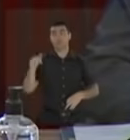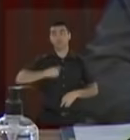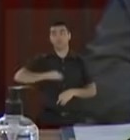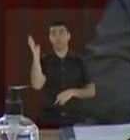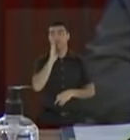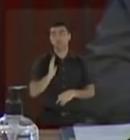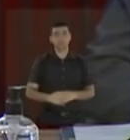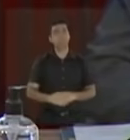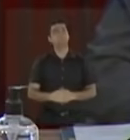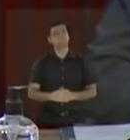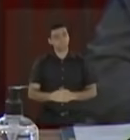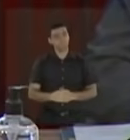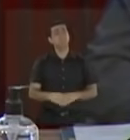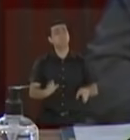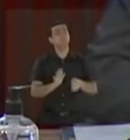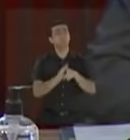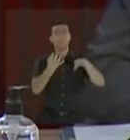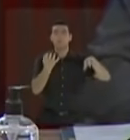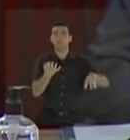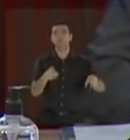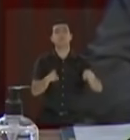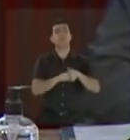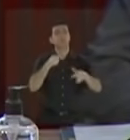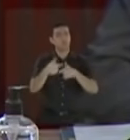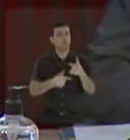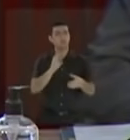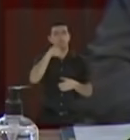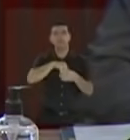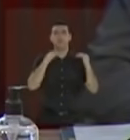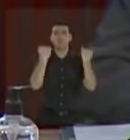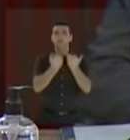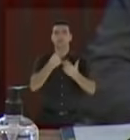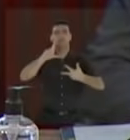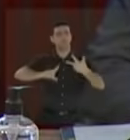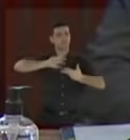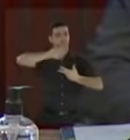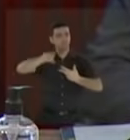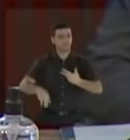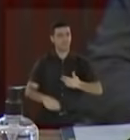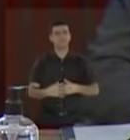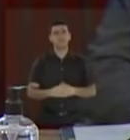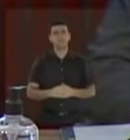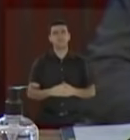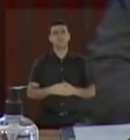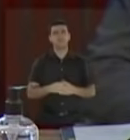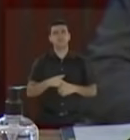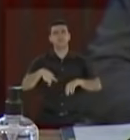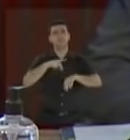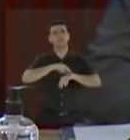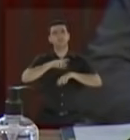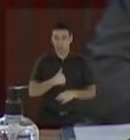aí de publicação agora o ministro Barroso ele tem que se exportar para se comunicar bem